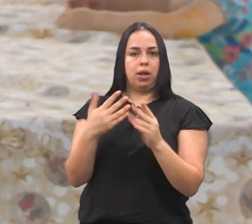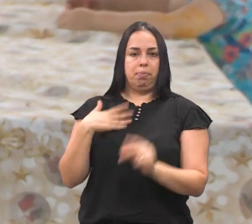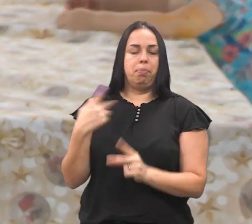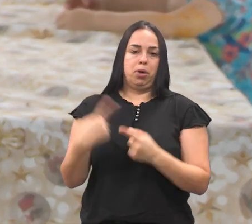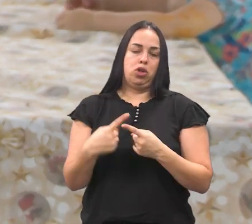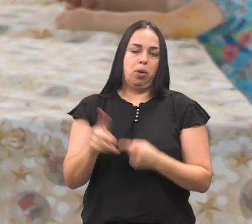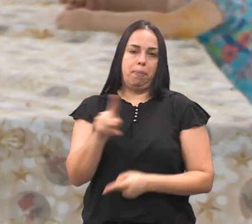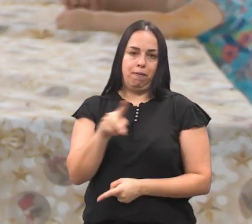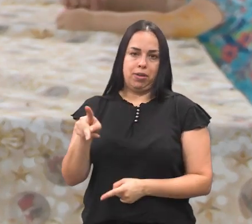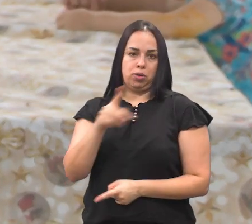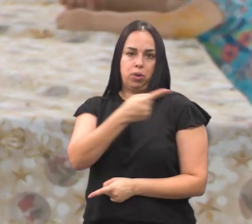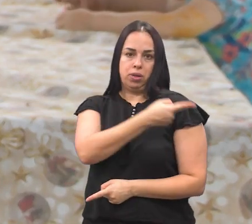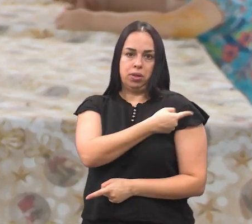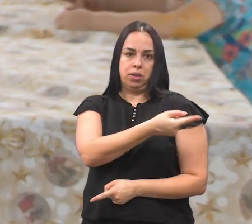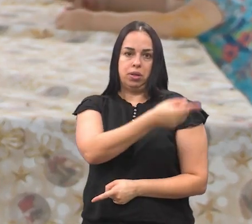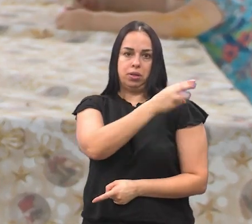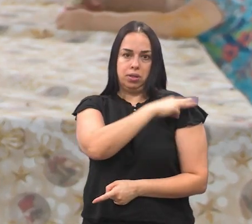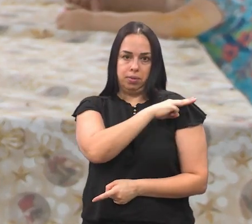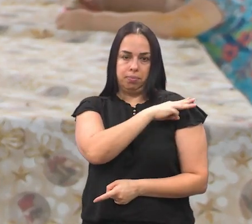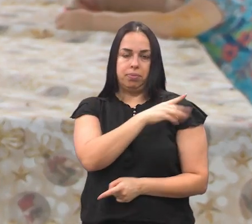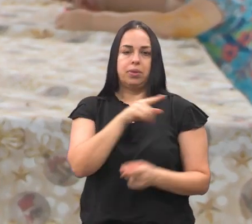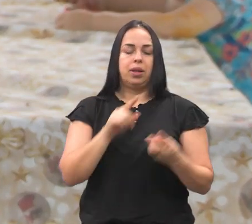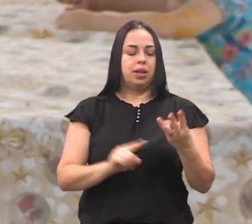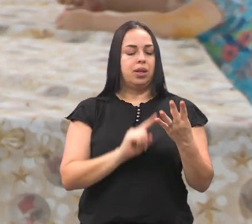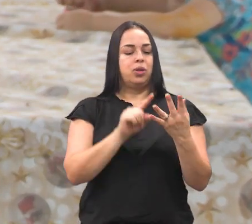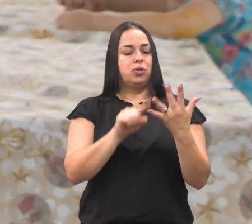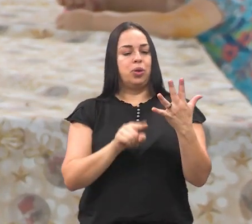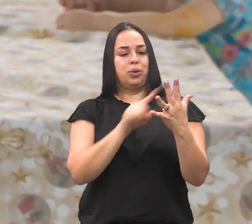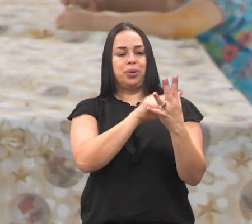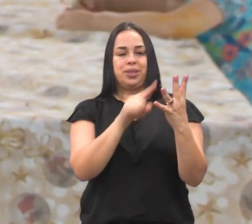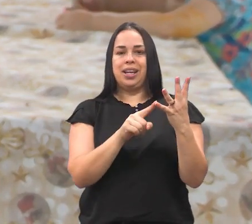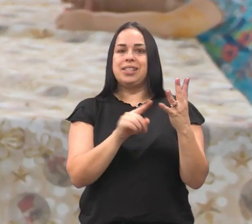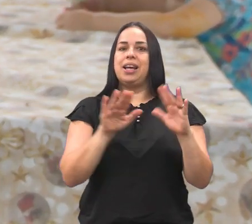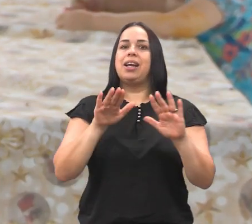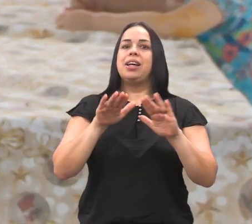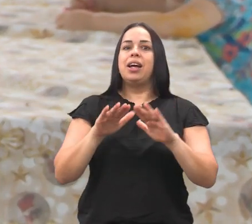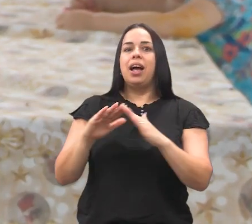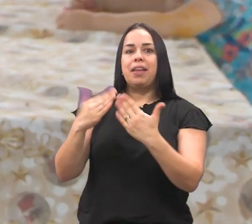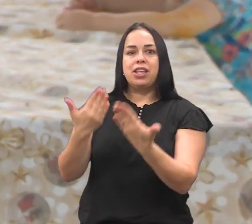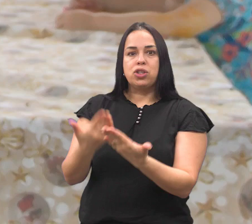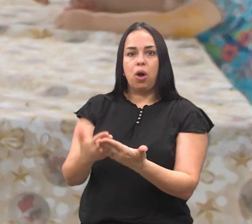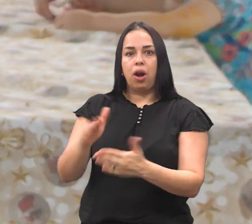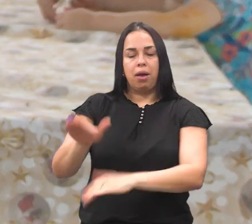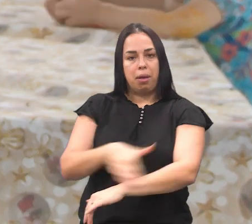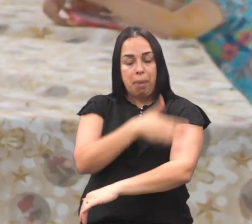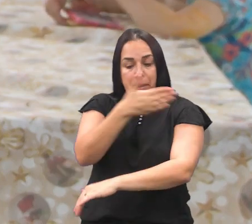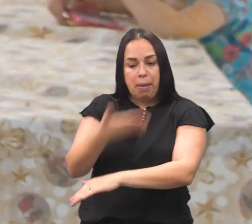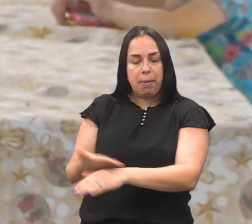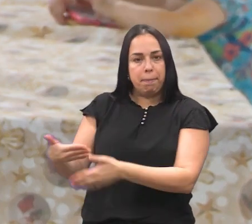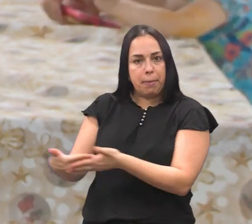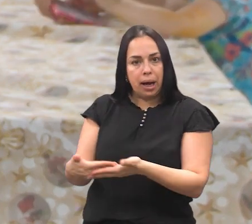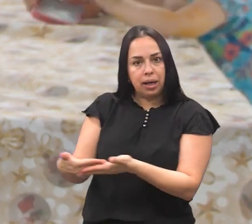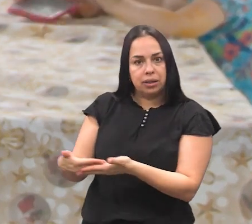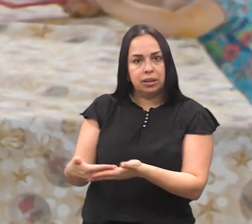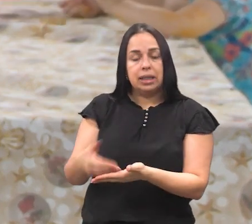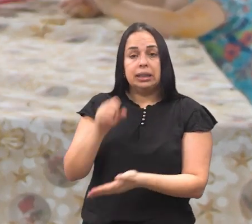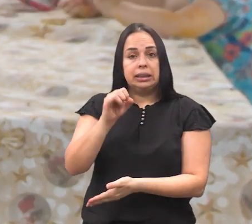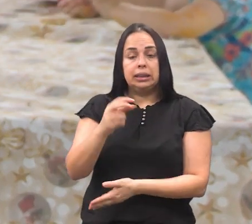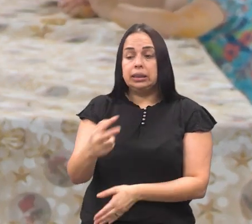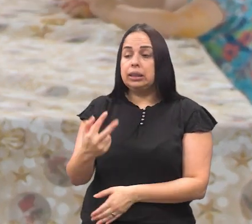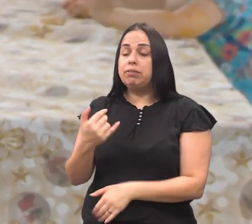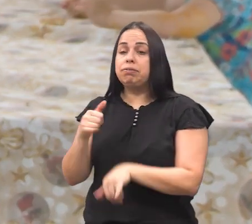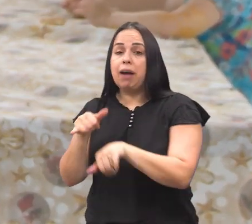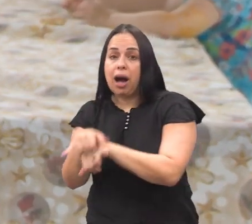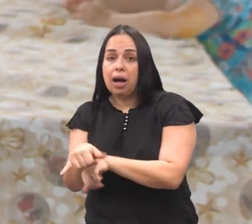professora de ensino fundamental, e os outros 3, eles estudam numa creche de período integral. Quando eles não podem estar,